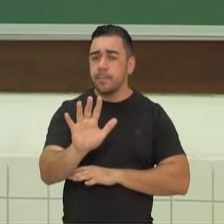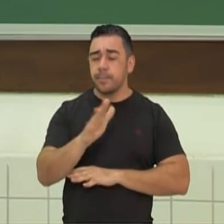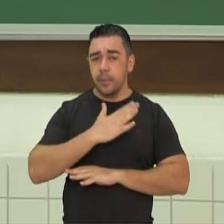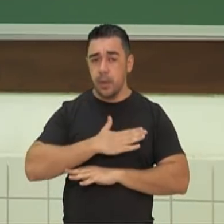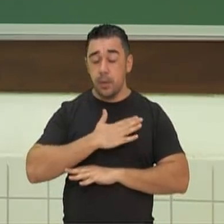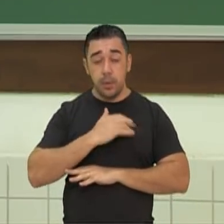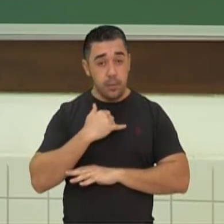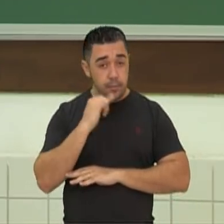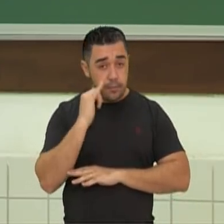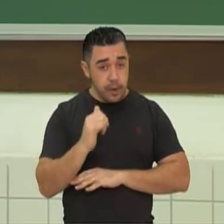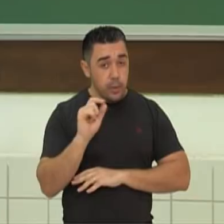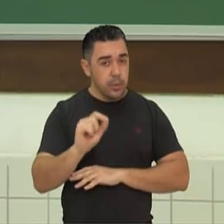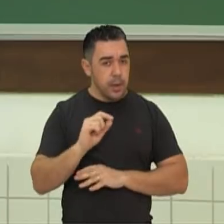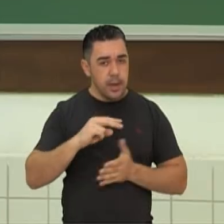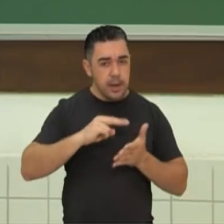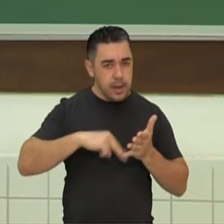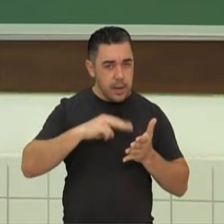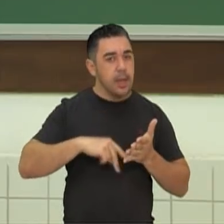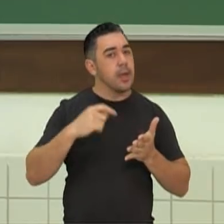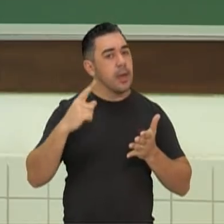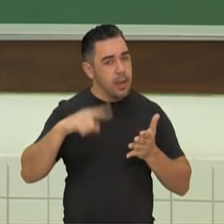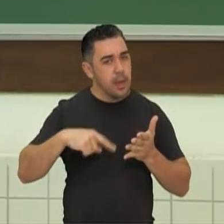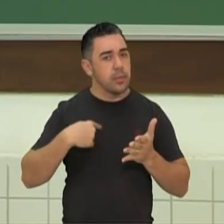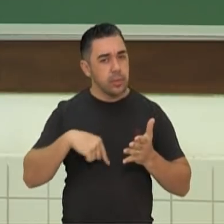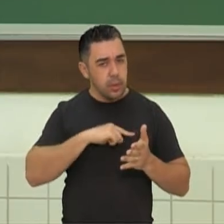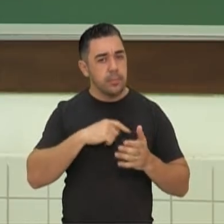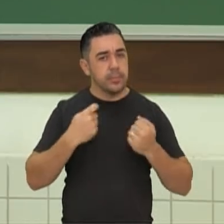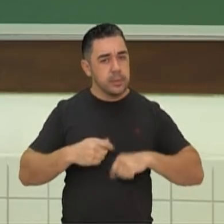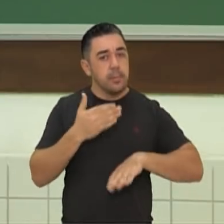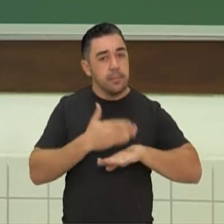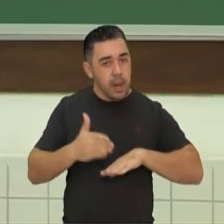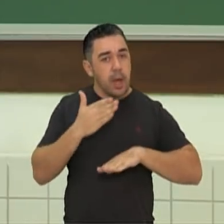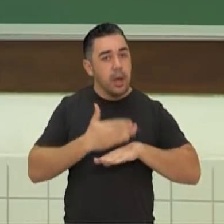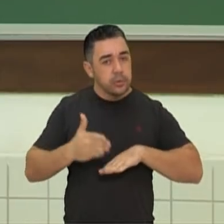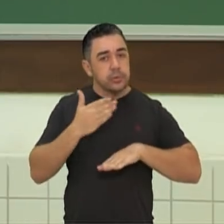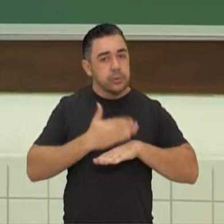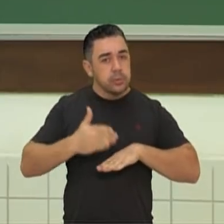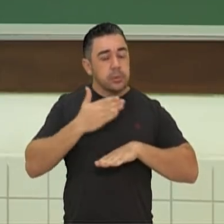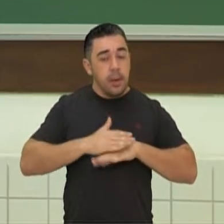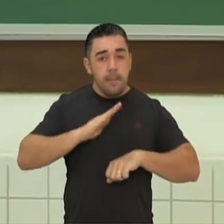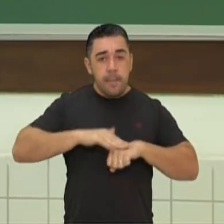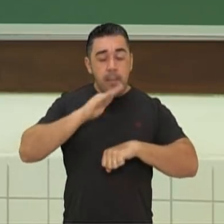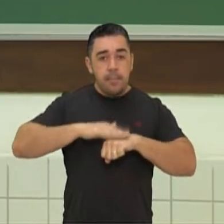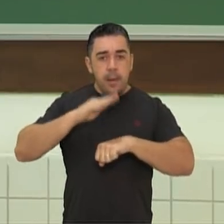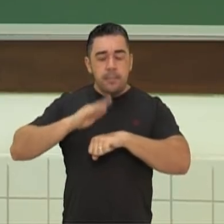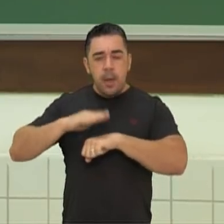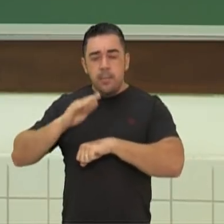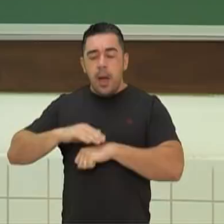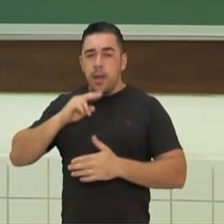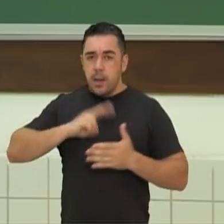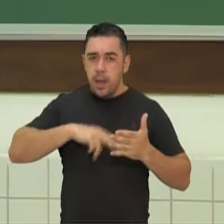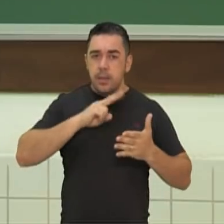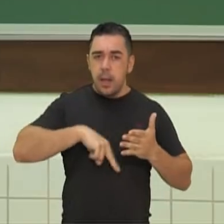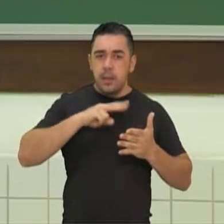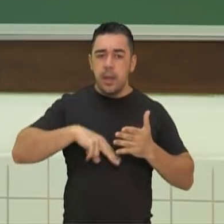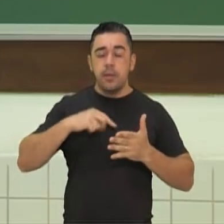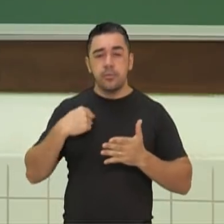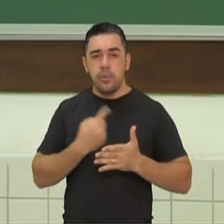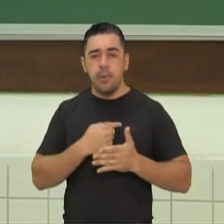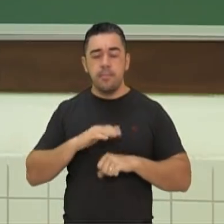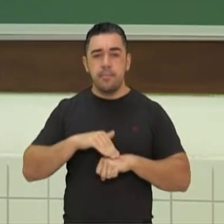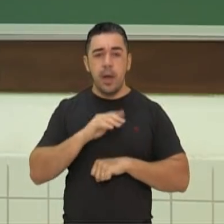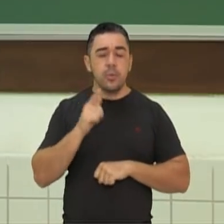Eu diria que ler é um exercício, é uma prática, tá? Quanto mais nós vamos lendo, mais nós